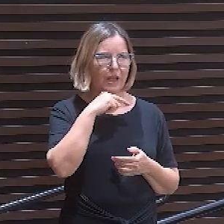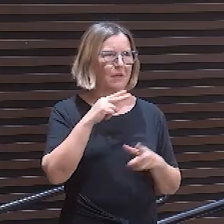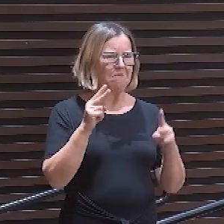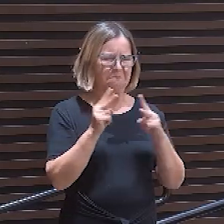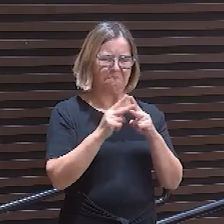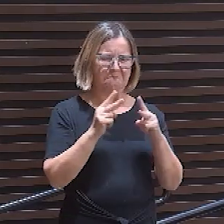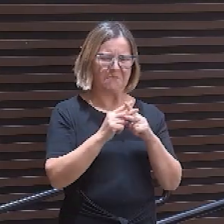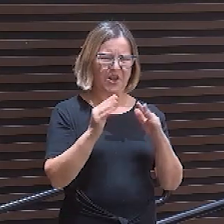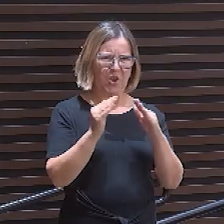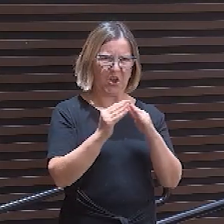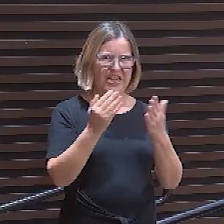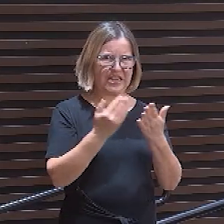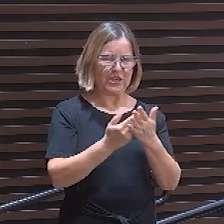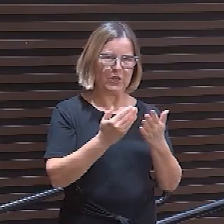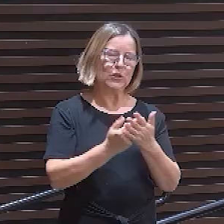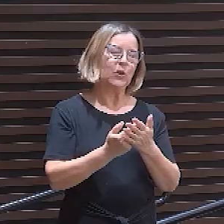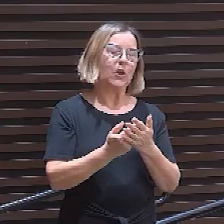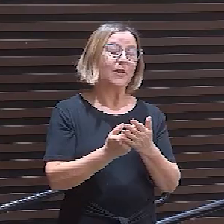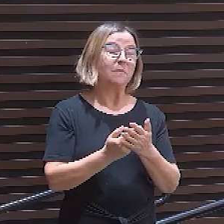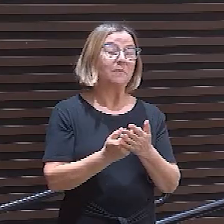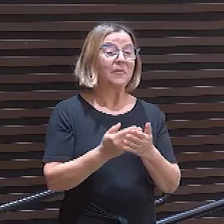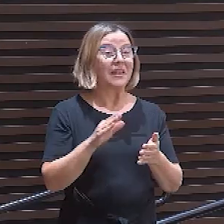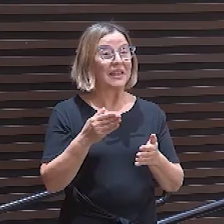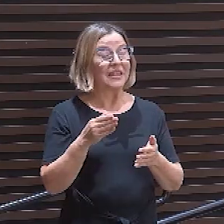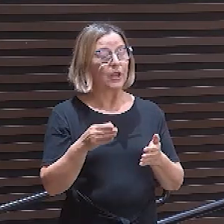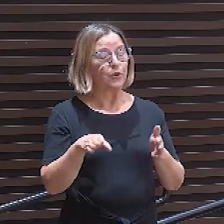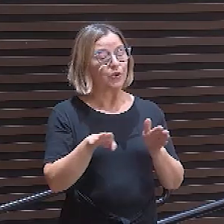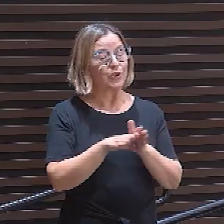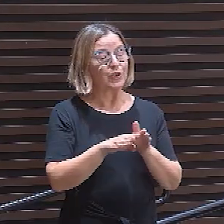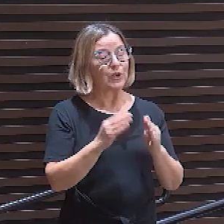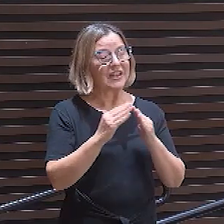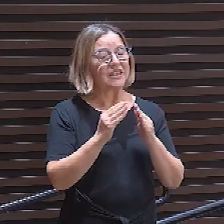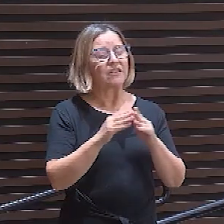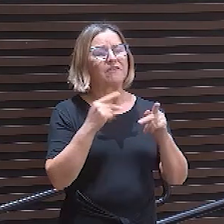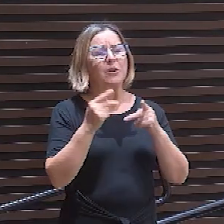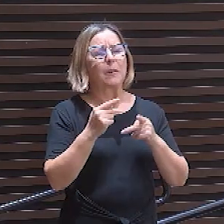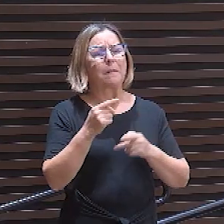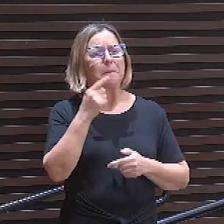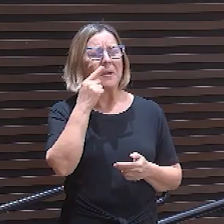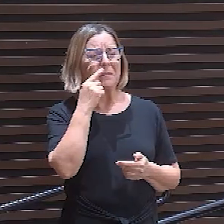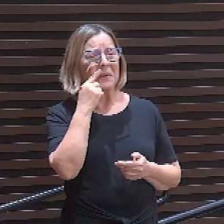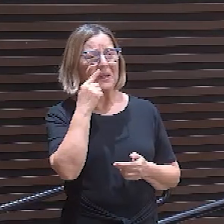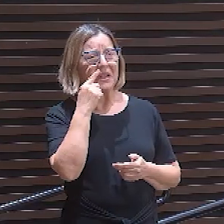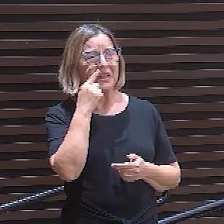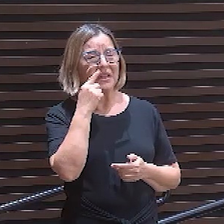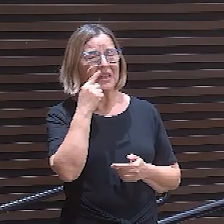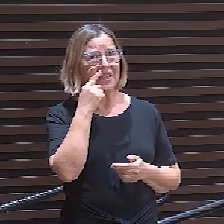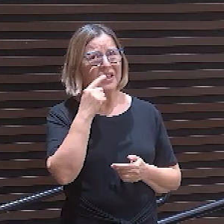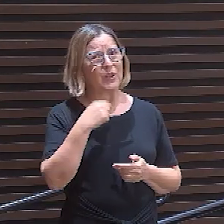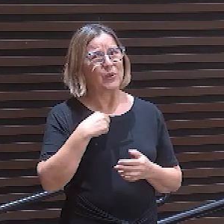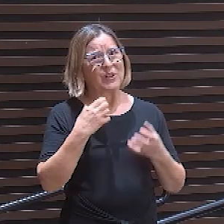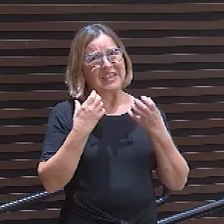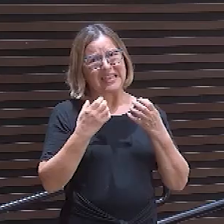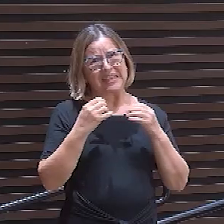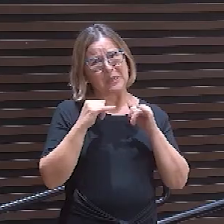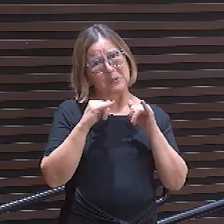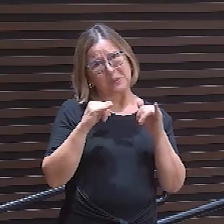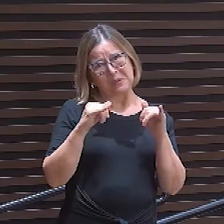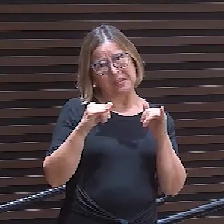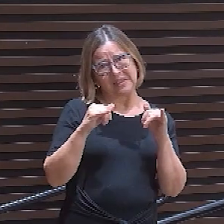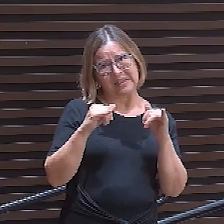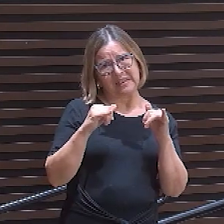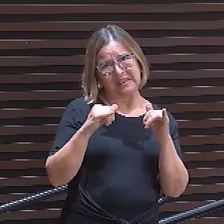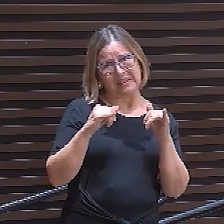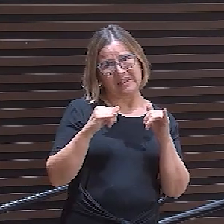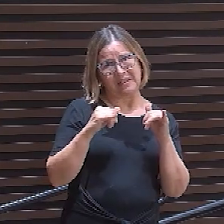coleguinha, e ela chegou em casa e disse: papai, eu queria dizer uma coisa para você, mas eu não